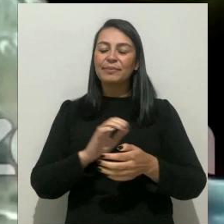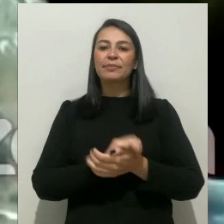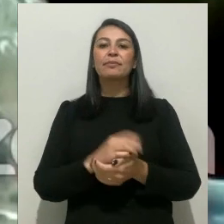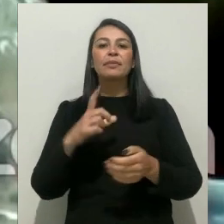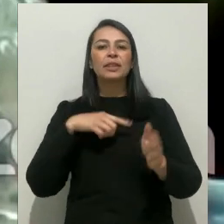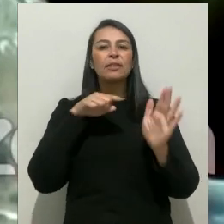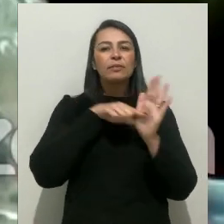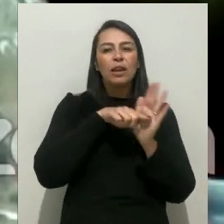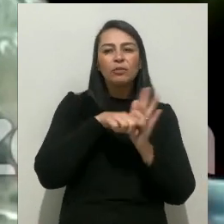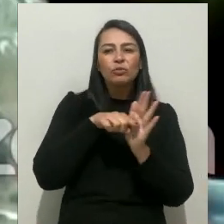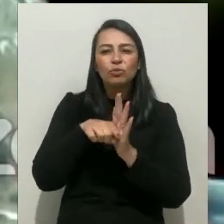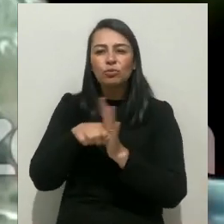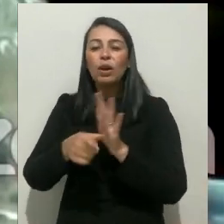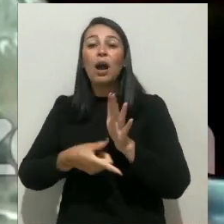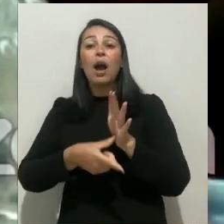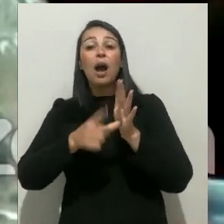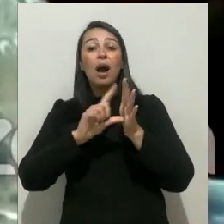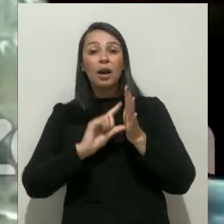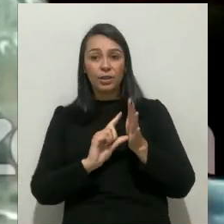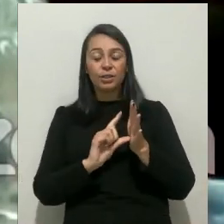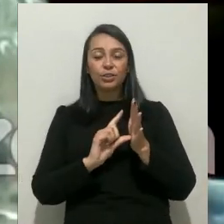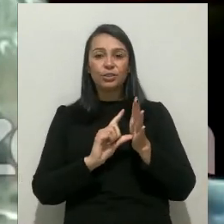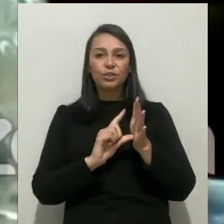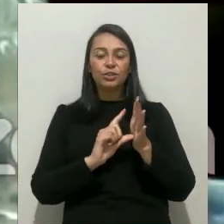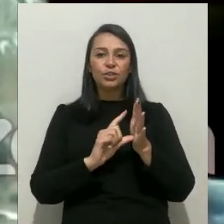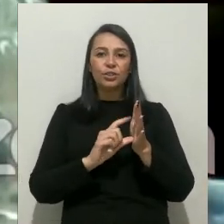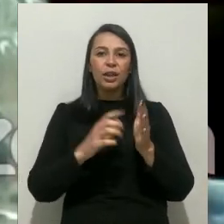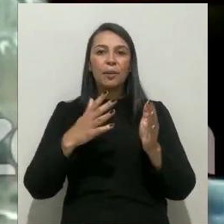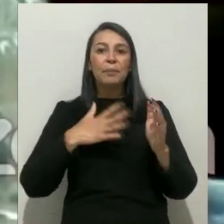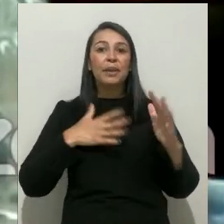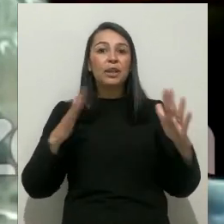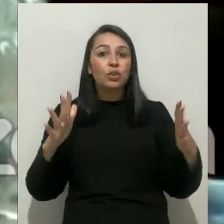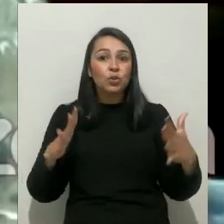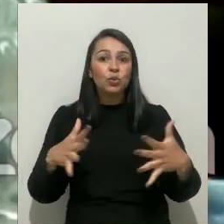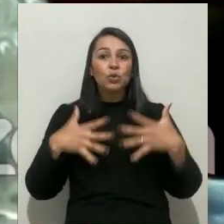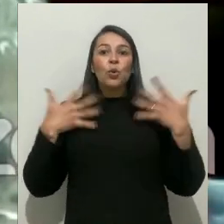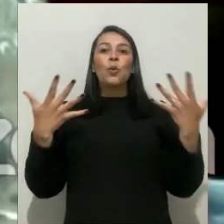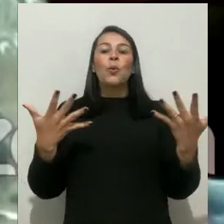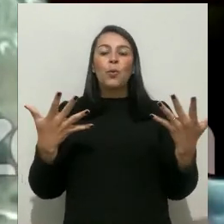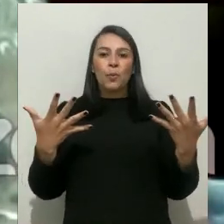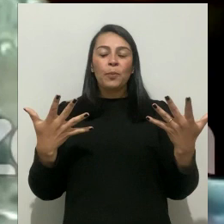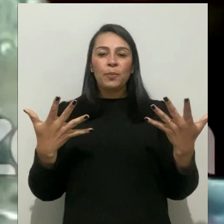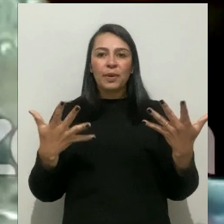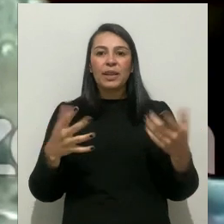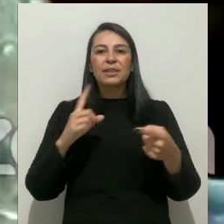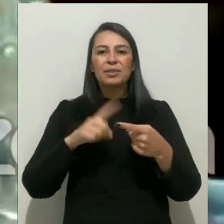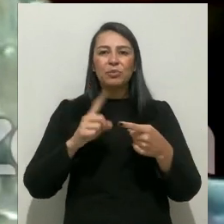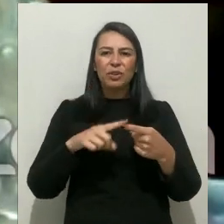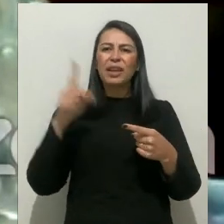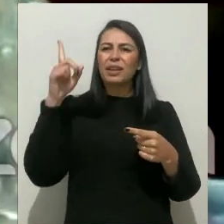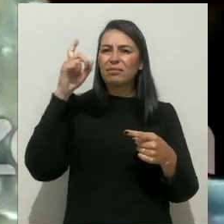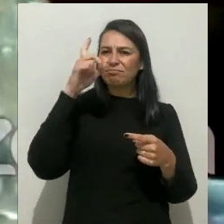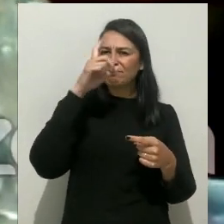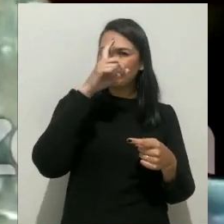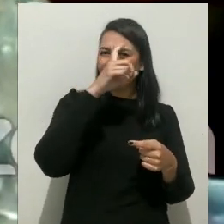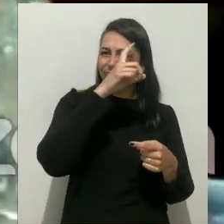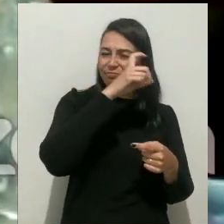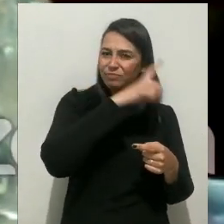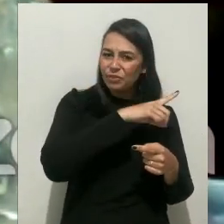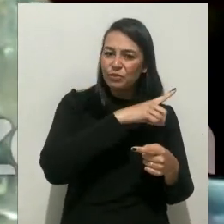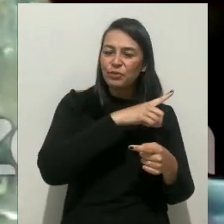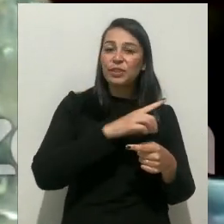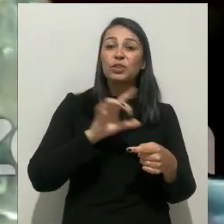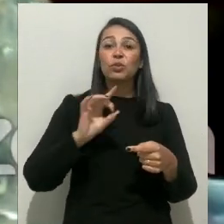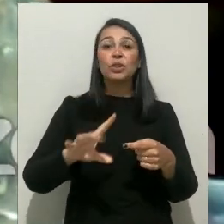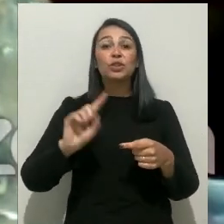investigações preliminares, grande ia ser a minha inesperada surpresa em face a dificuldades crescentes